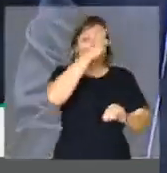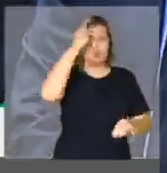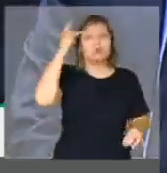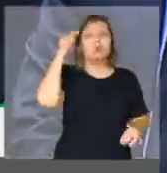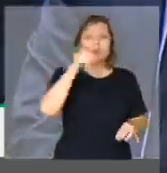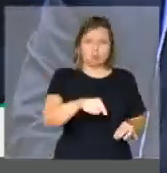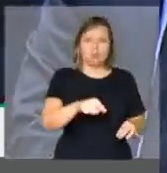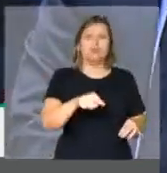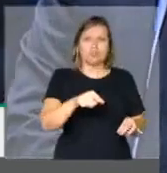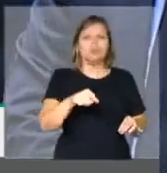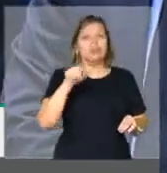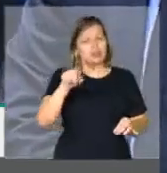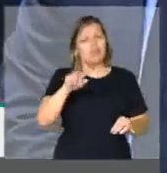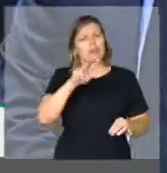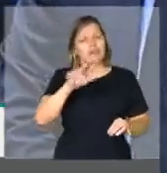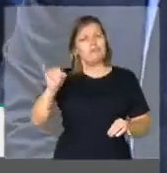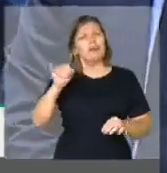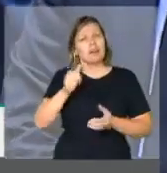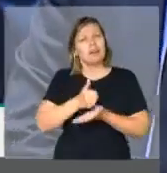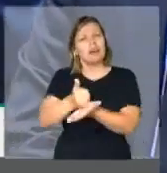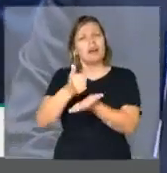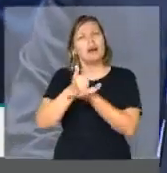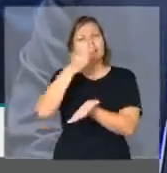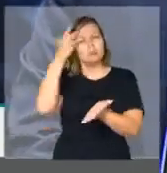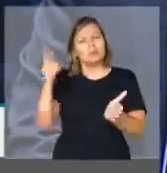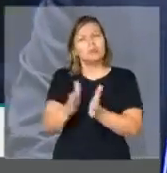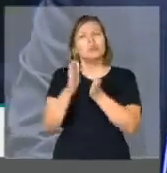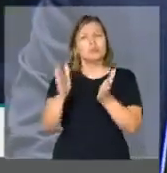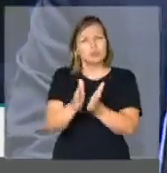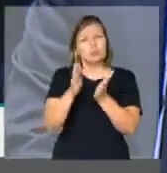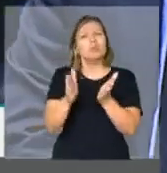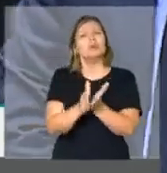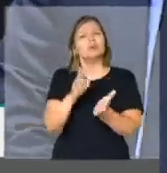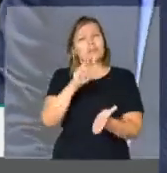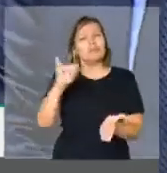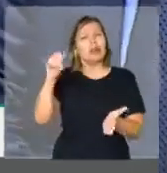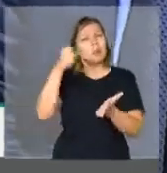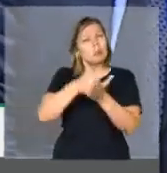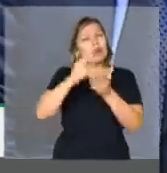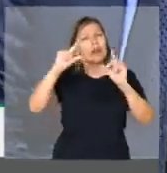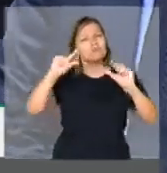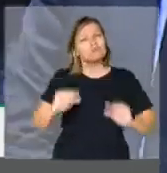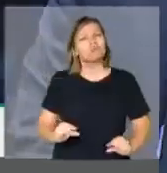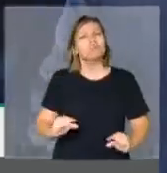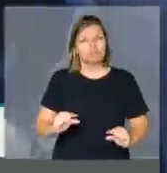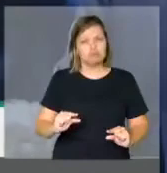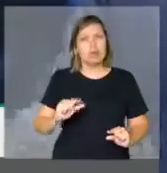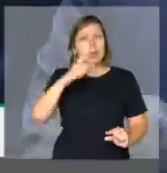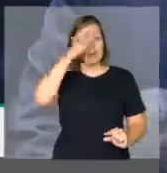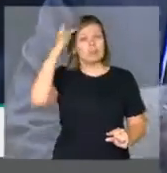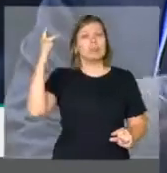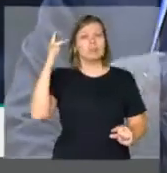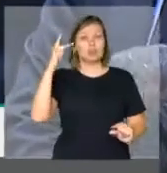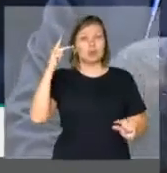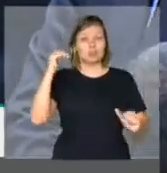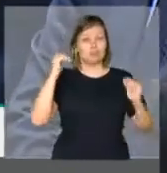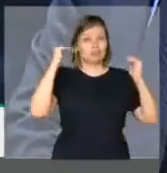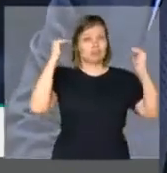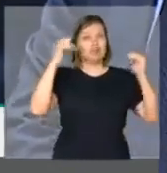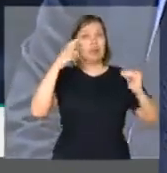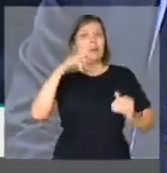pobres. Esses terão a alíquota diminuída. E aquelas pessoas privilegiadas como nós, os